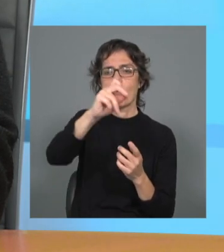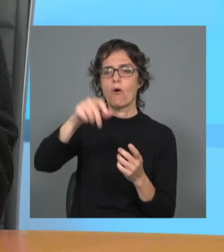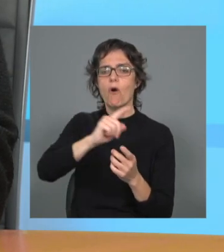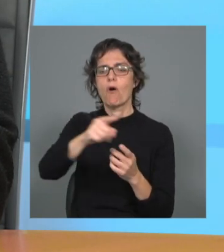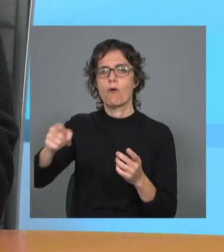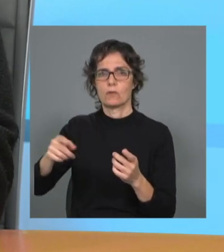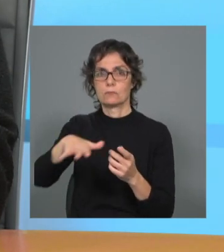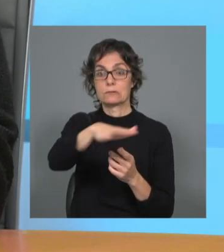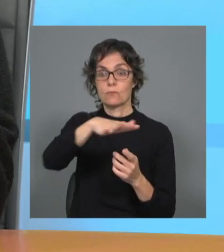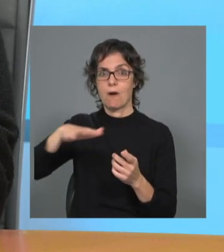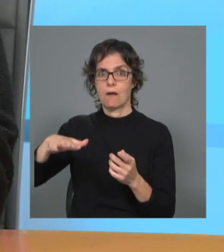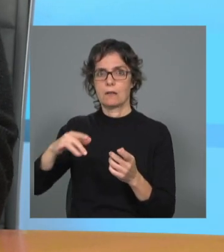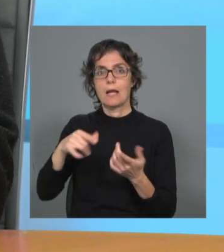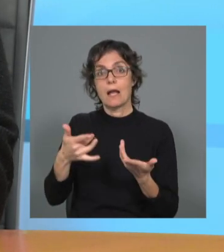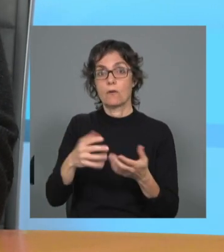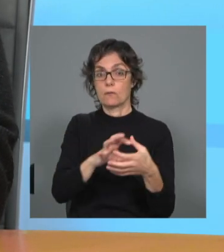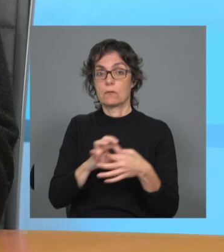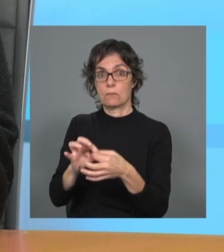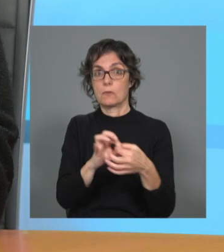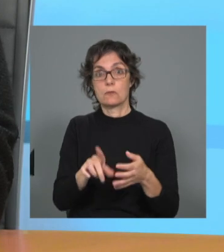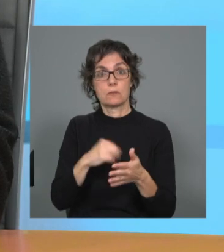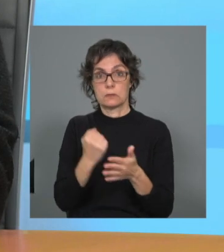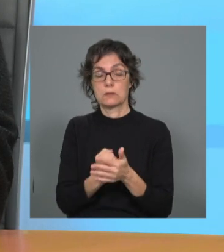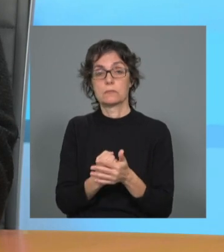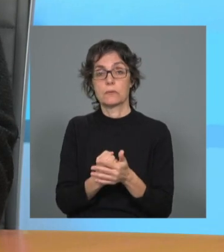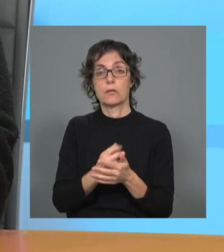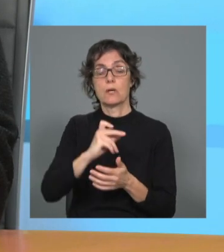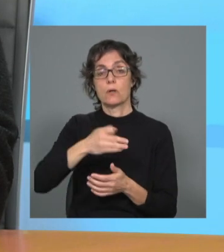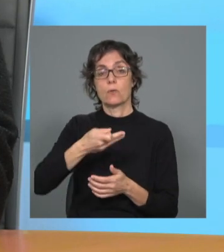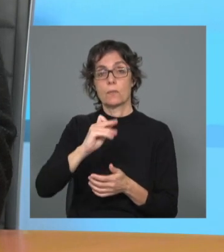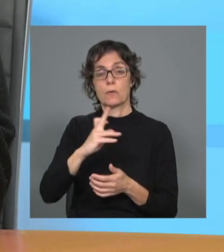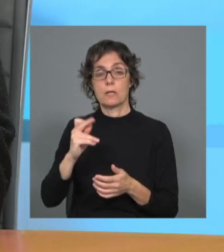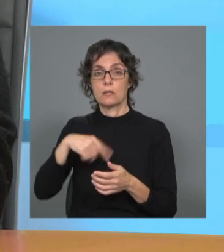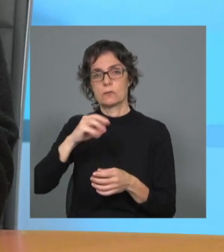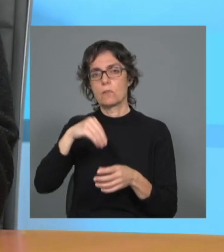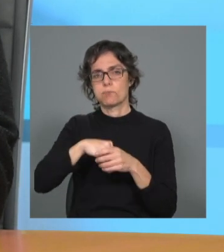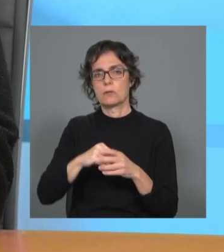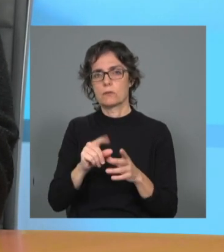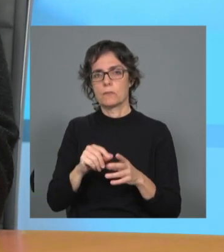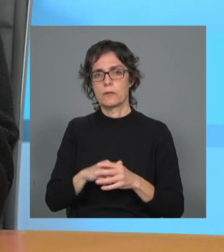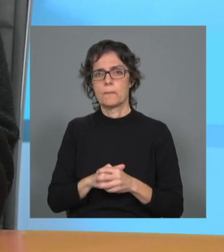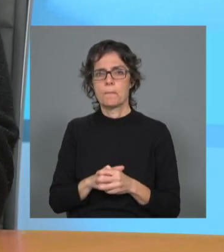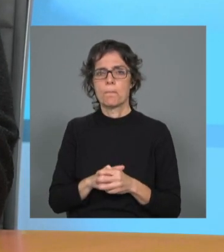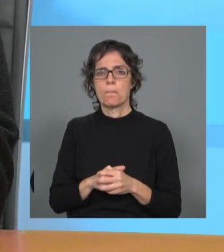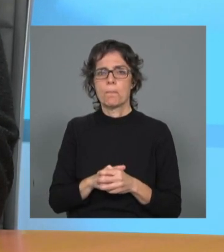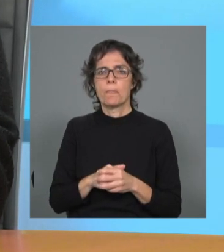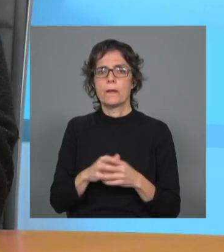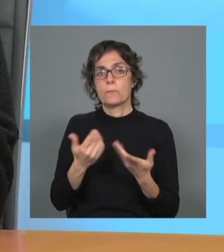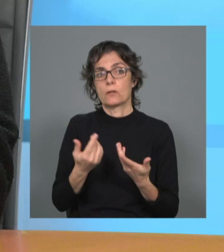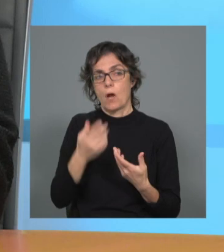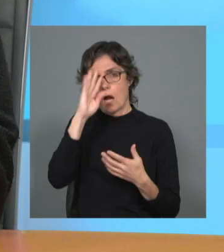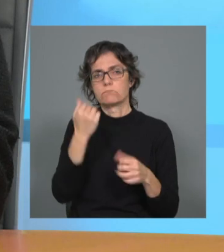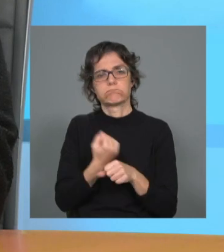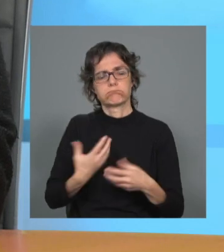ação direta no território nacional, mas também a colaboração com a PAR, de quem nós fazemos parte. Iremos